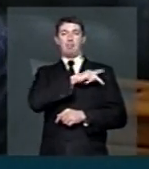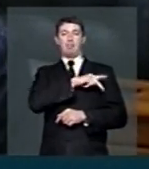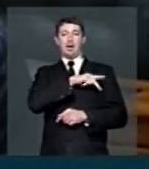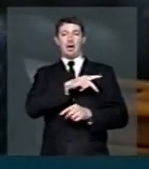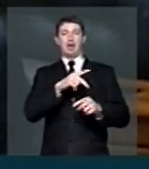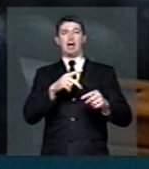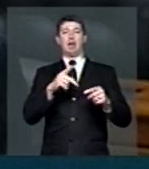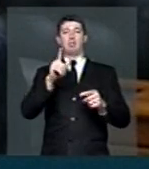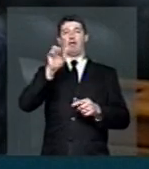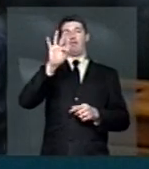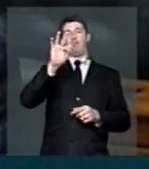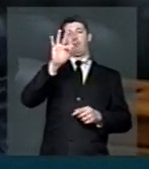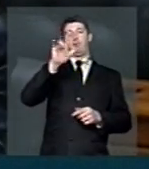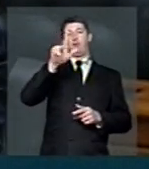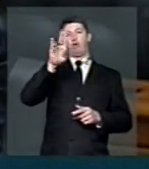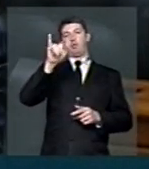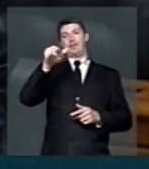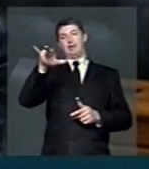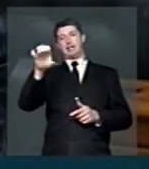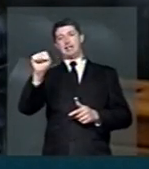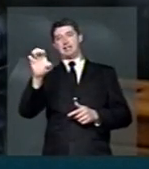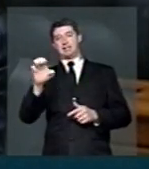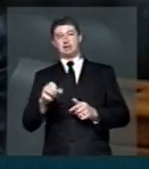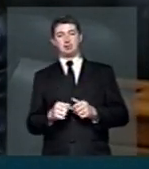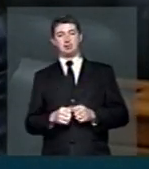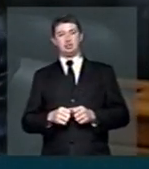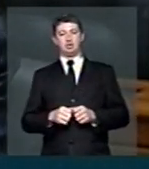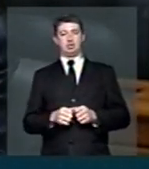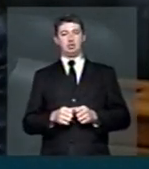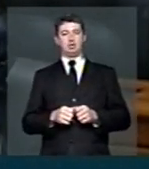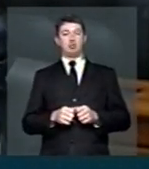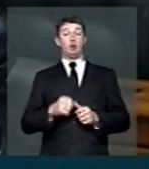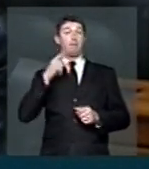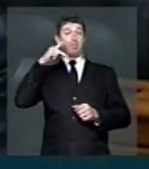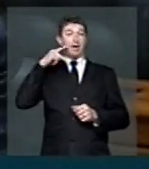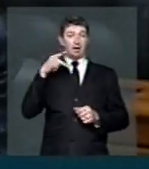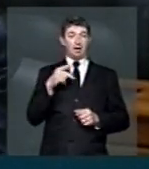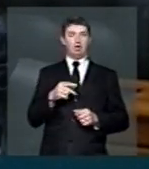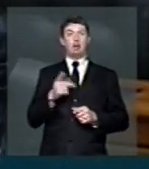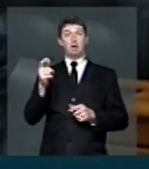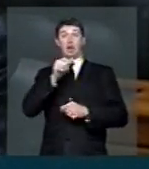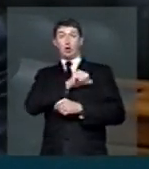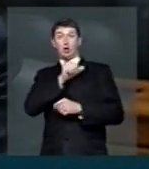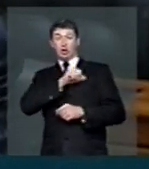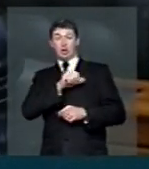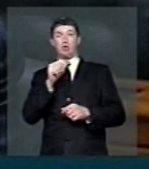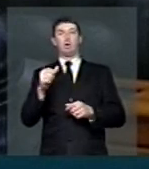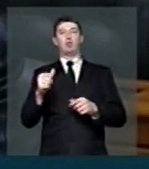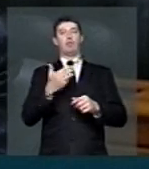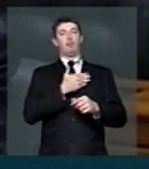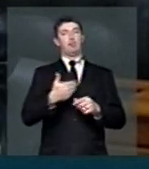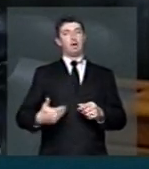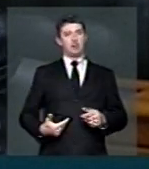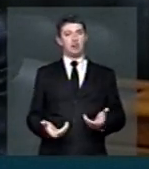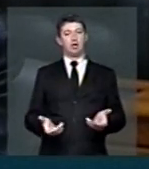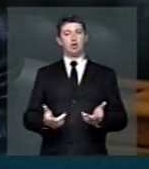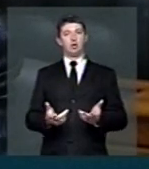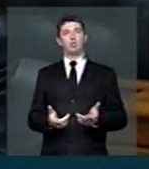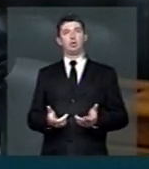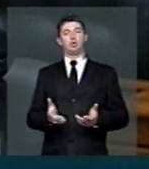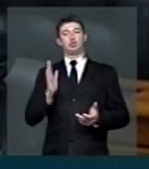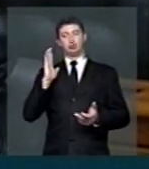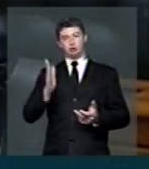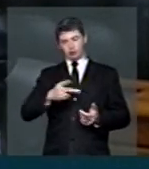Fluminense. O secretário de Meio Ambiente do Rio de Janeiro, o governador do Rio de Janeiro,